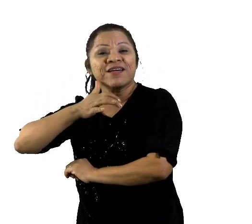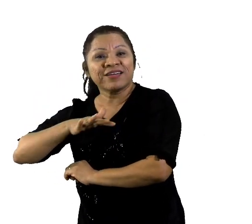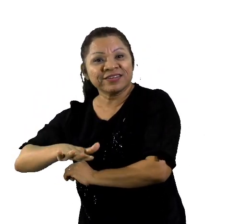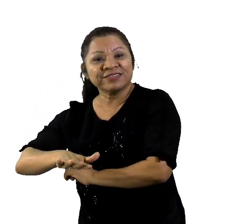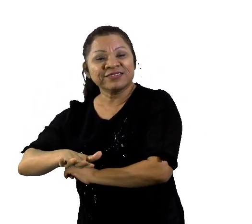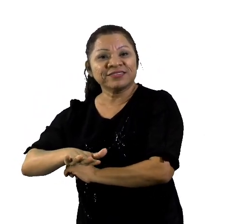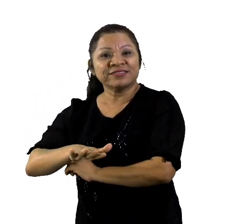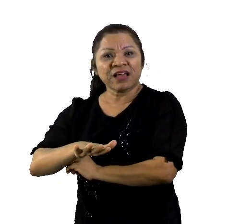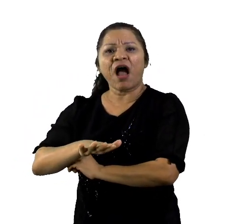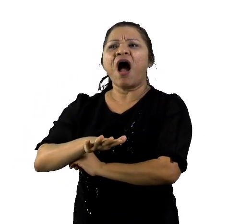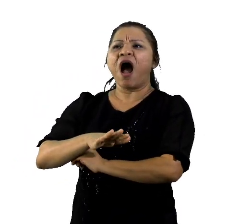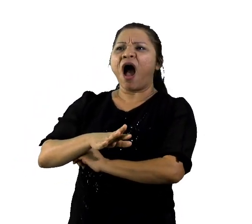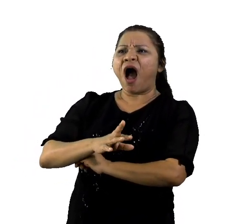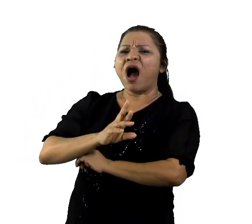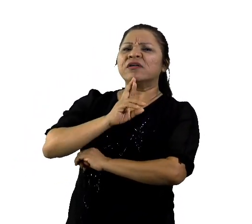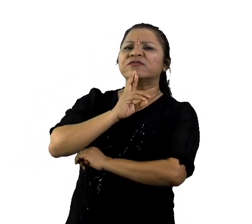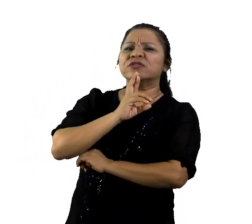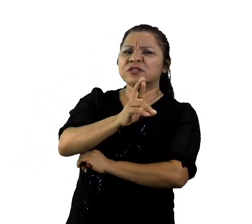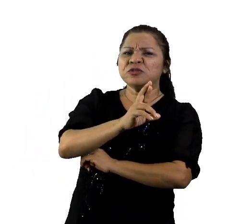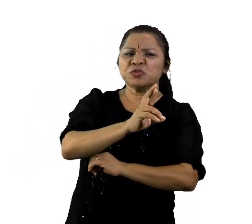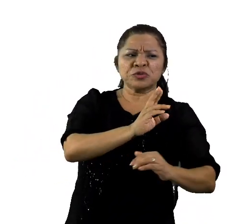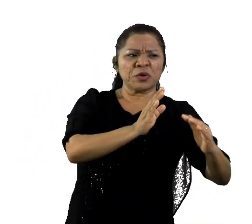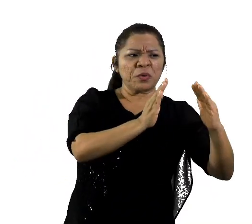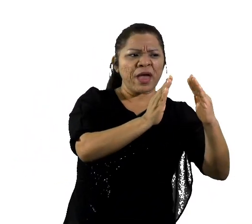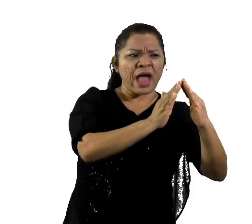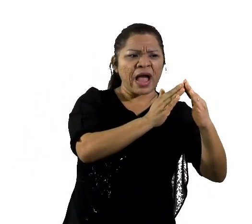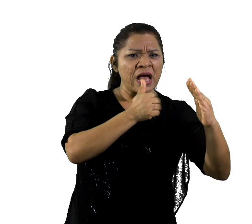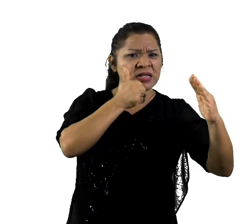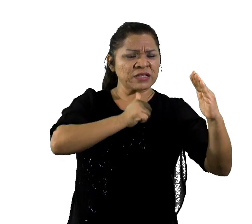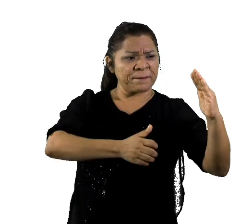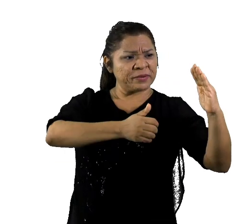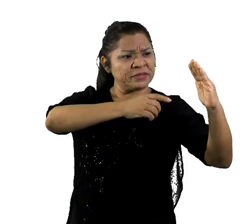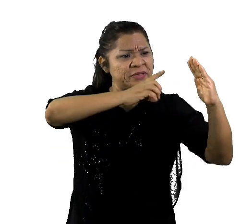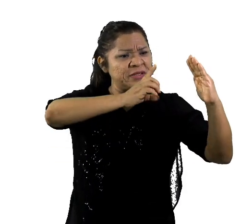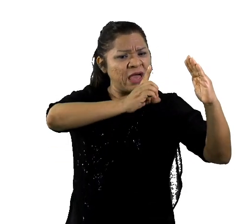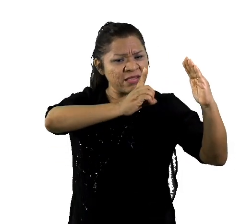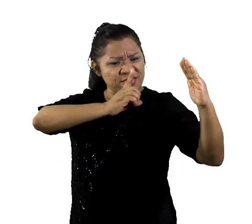Ah, você respondeu que ela está distante da casa, que ela está longe?